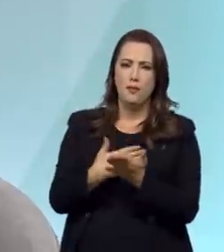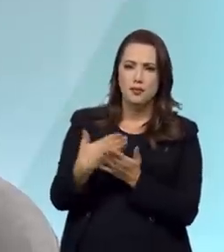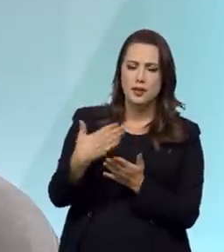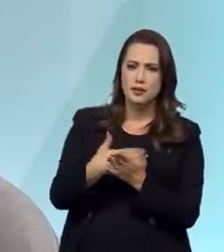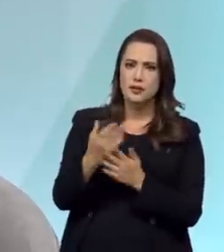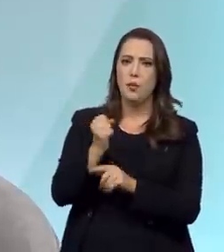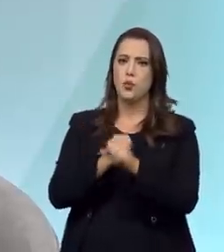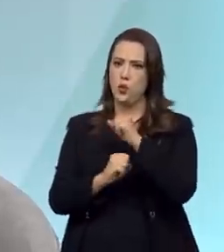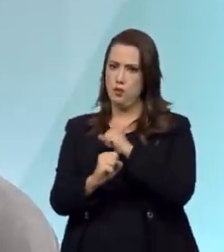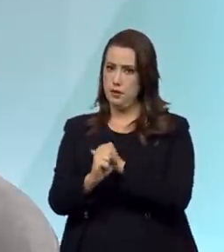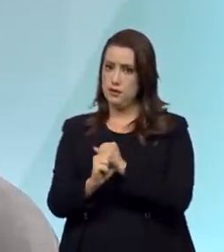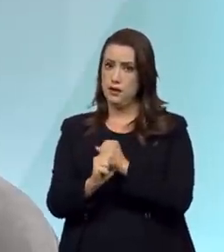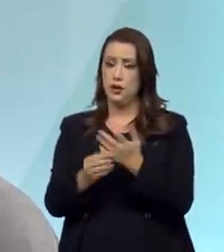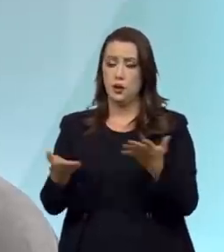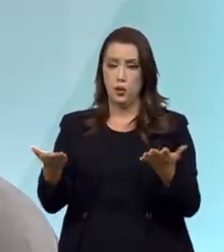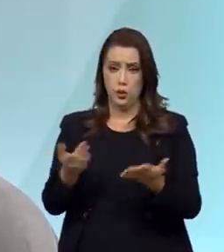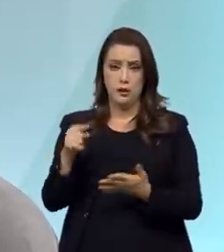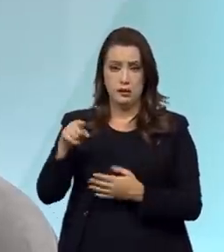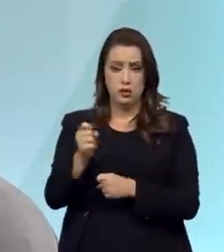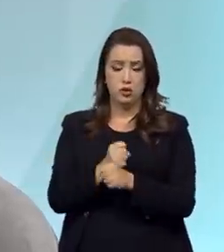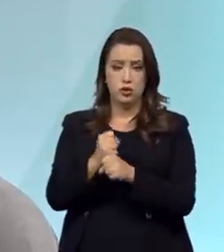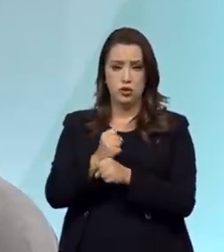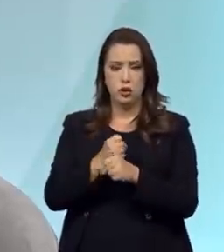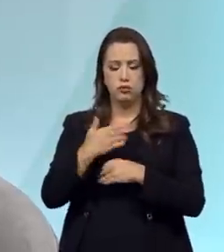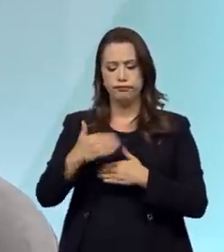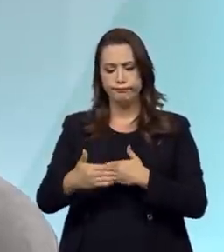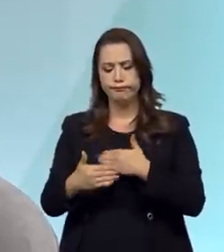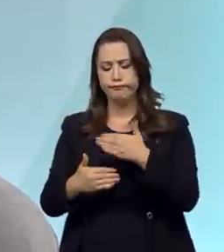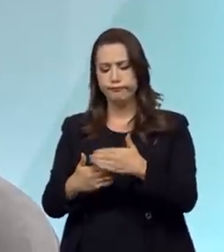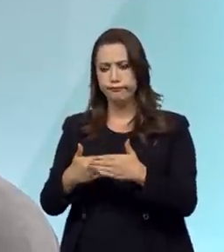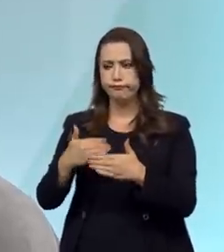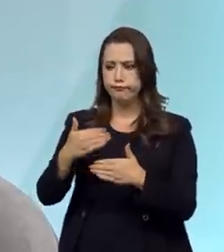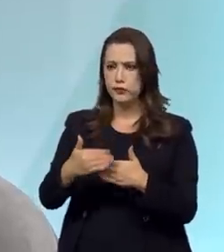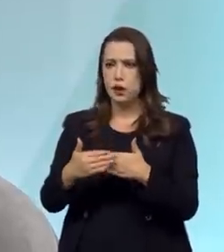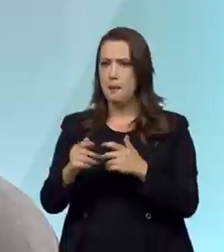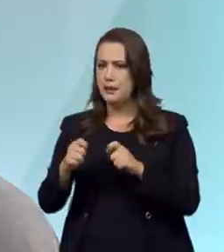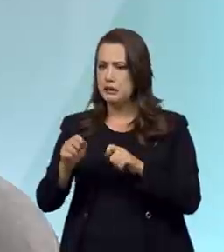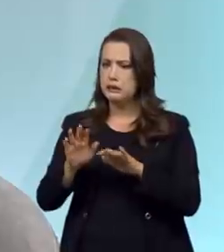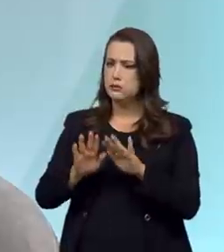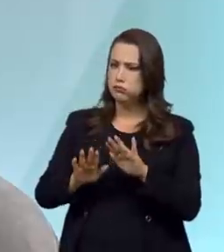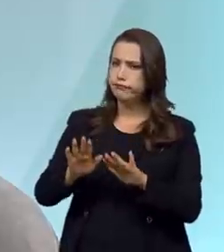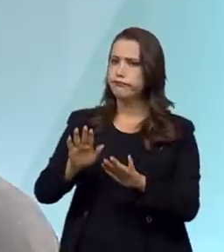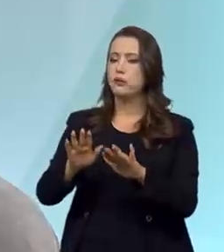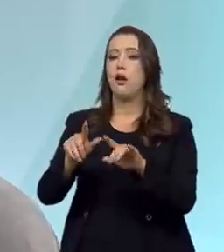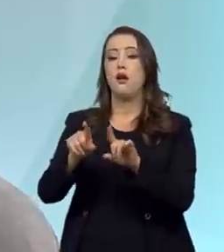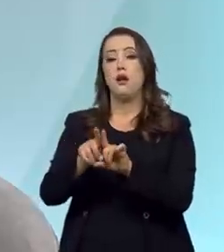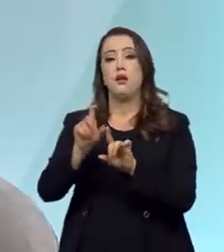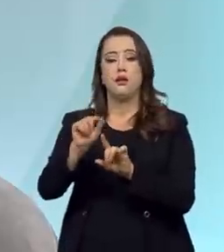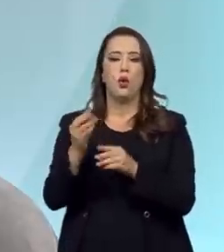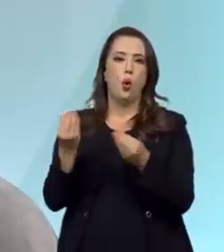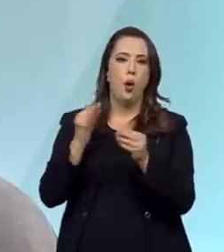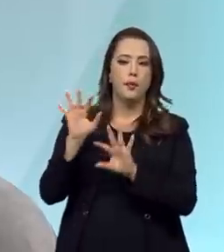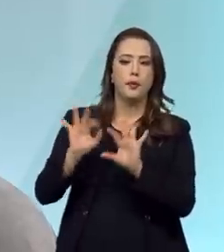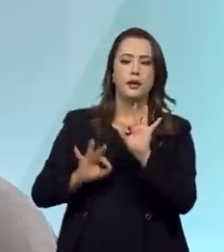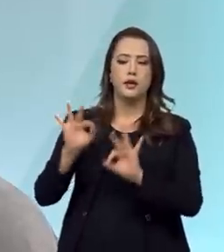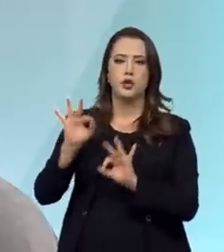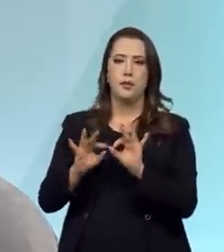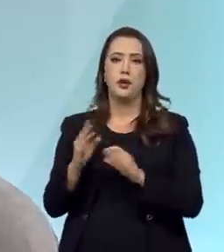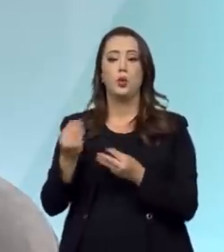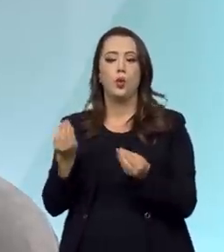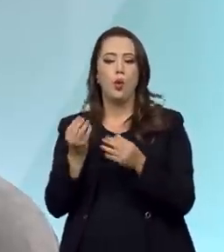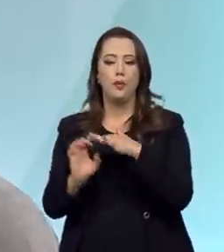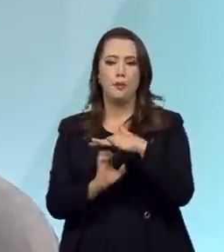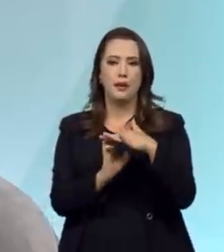no ano passado eu acho que são passos gradativos que a desenhar como será feita a essas transações por